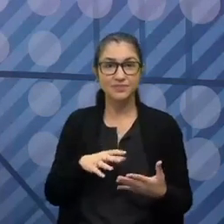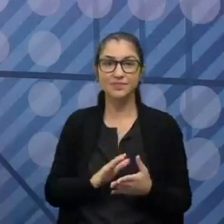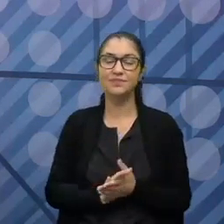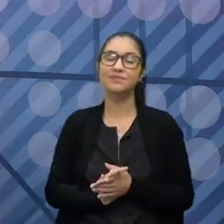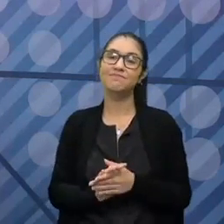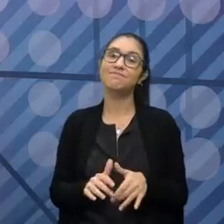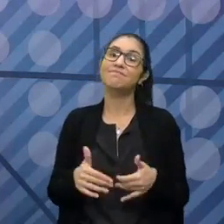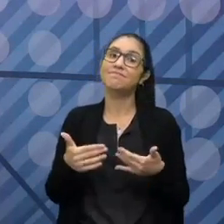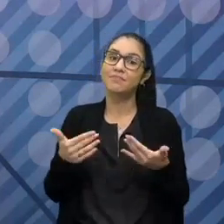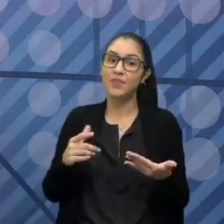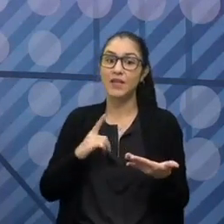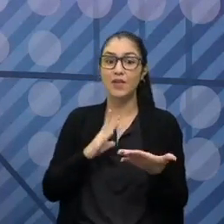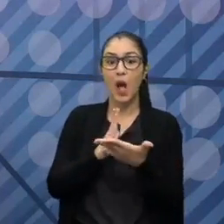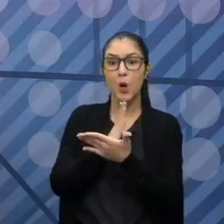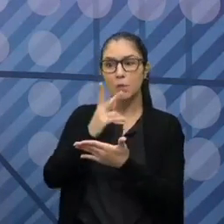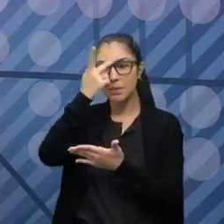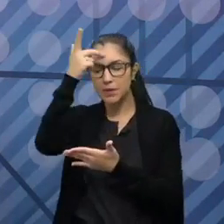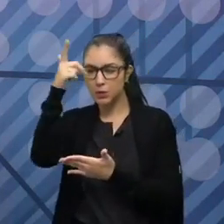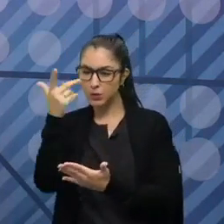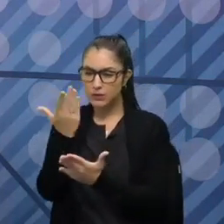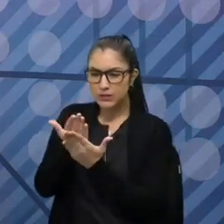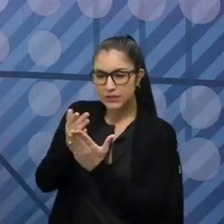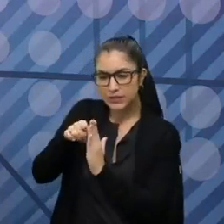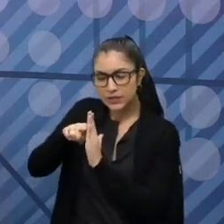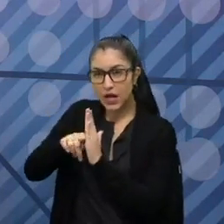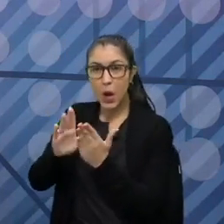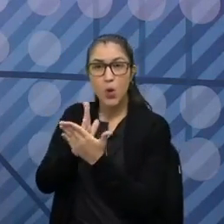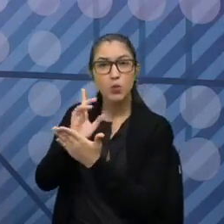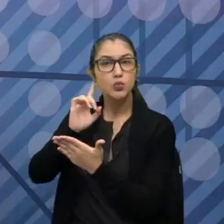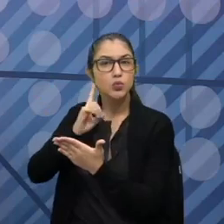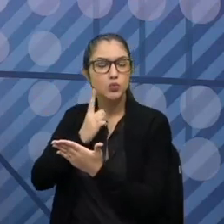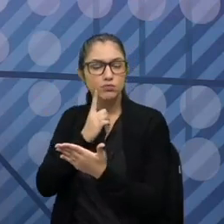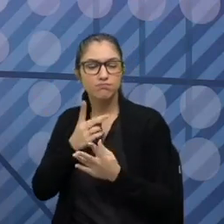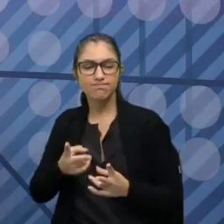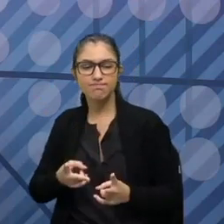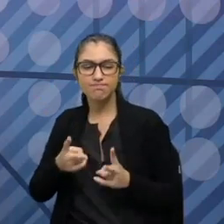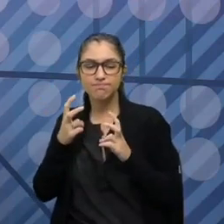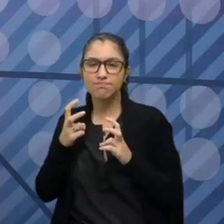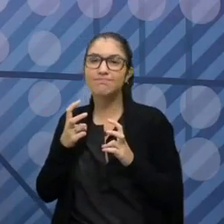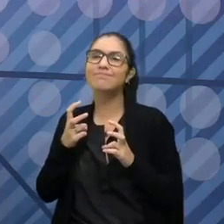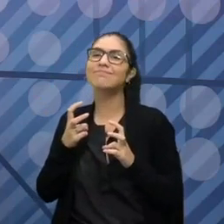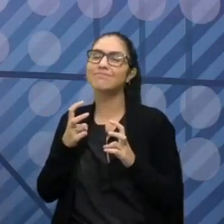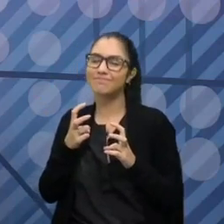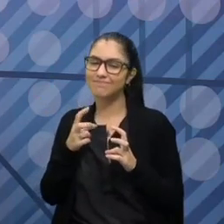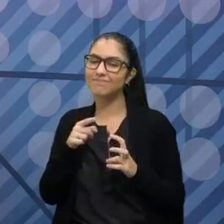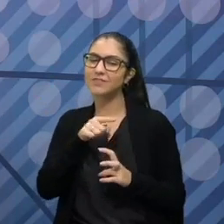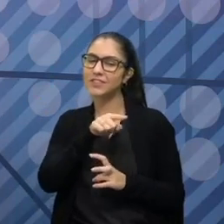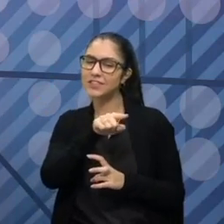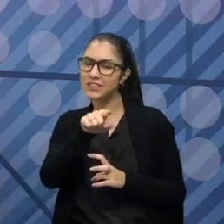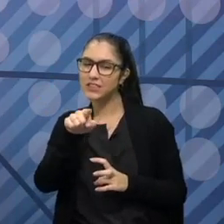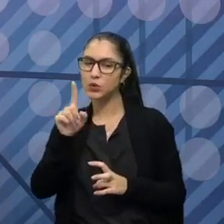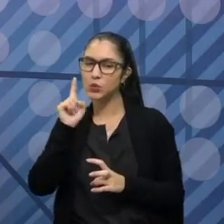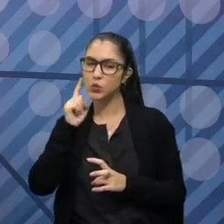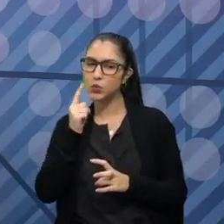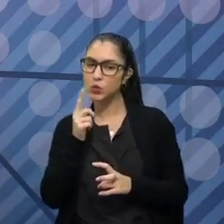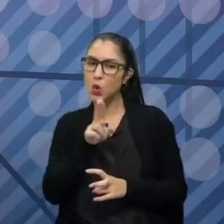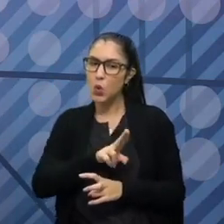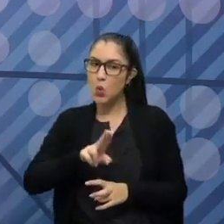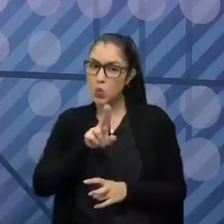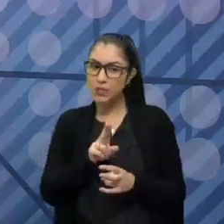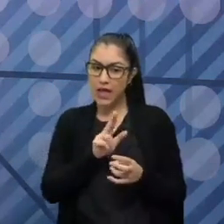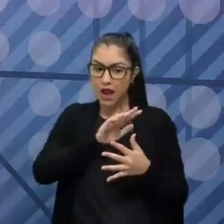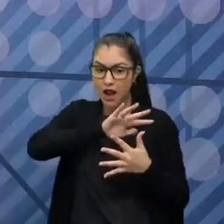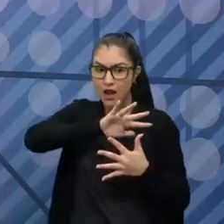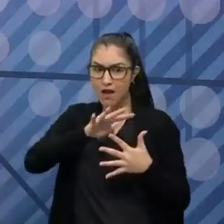Dentro disso, alguns estudiosos, alguns surdos começam a perceber que aqueles surdos que usam a língua